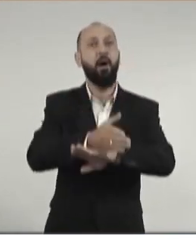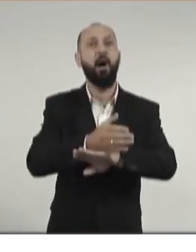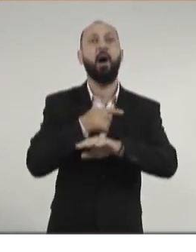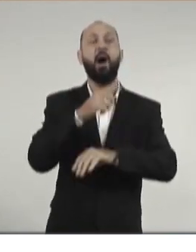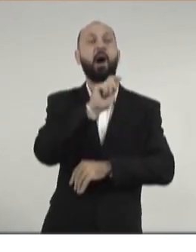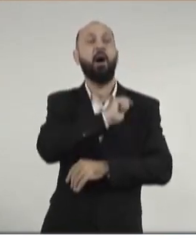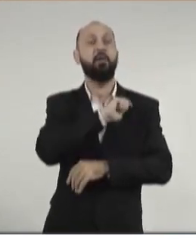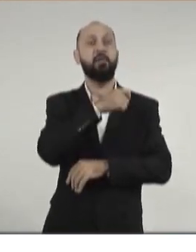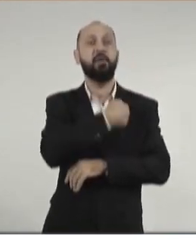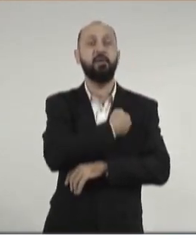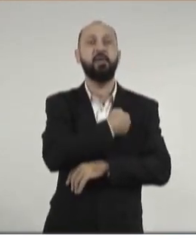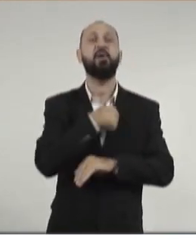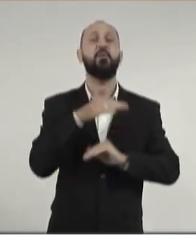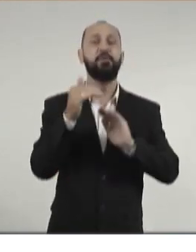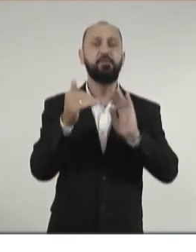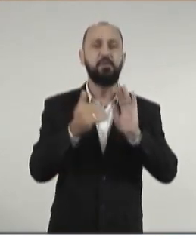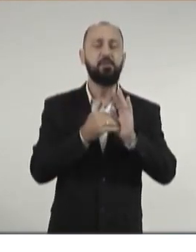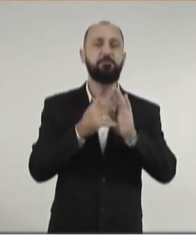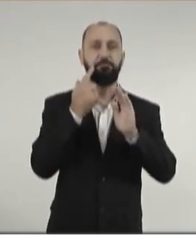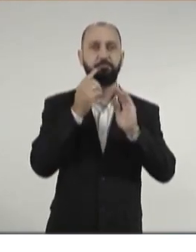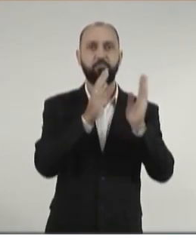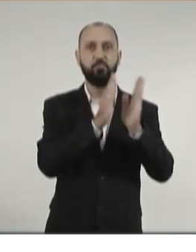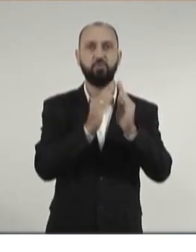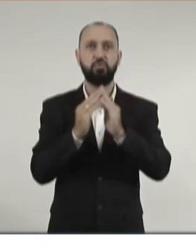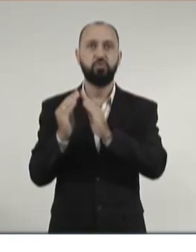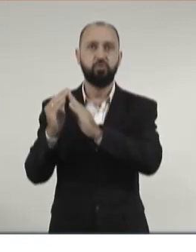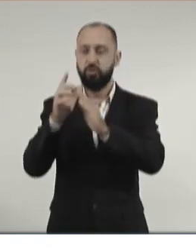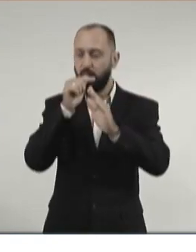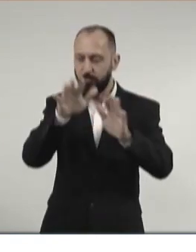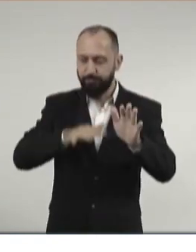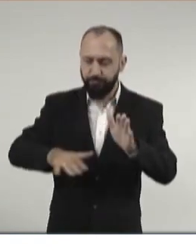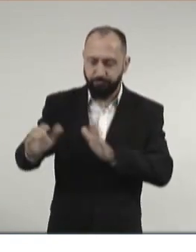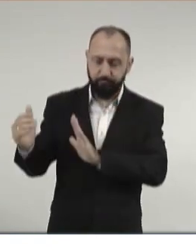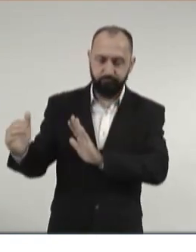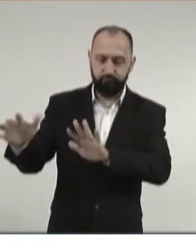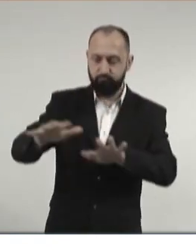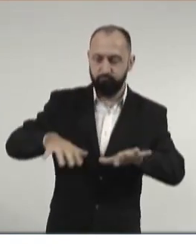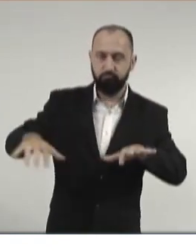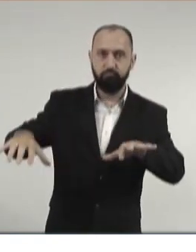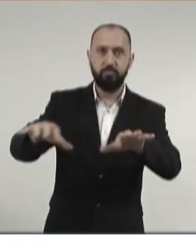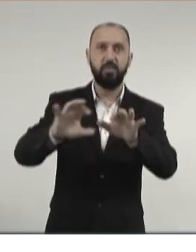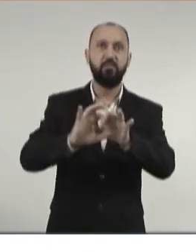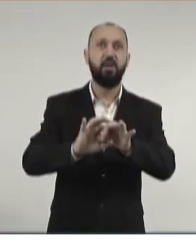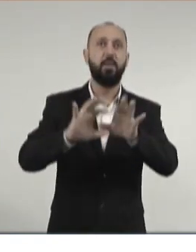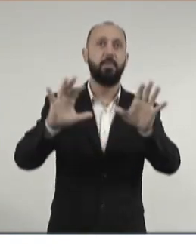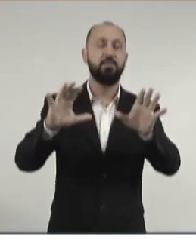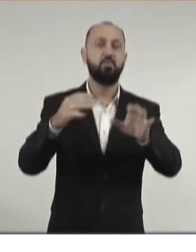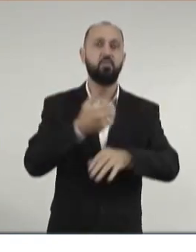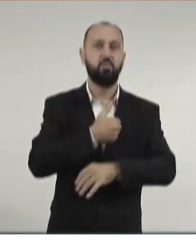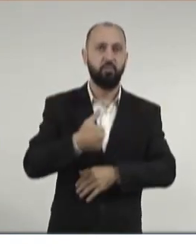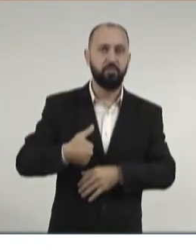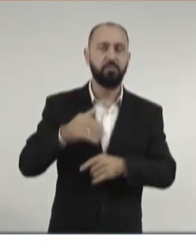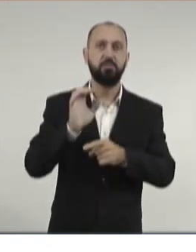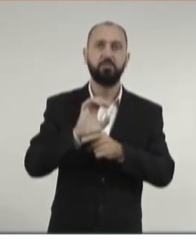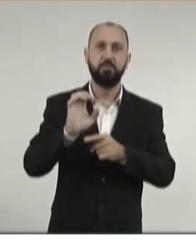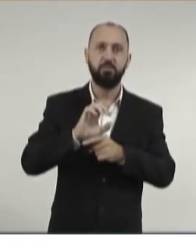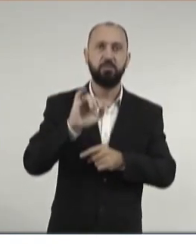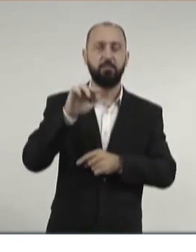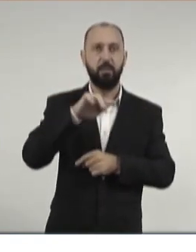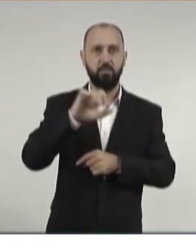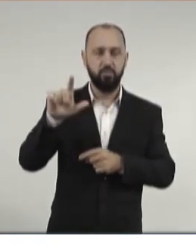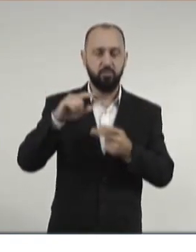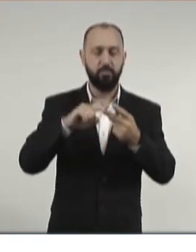uma fiscalização em todos os imóveis daquela bacia que receberam autorização do governo do estado, do IMASU